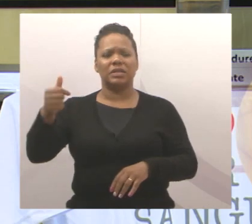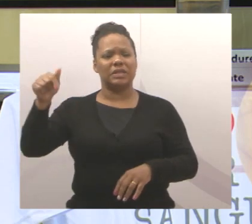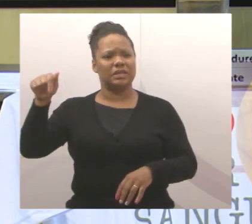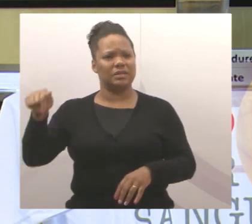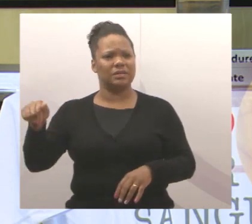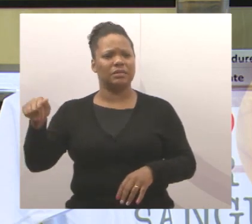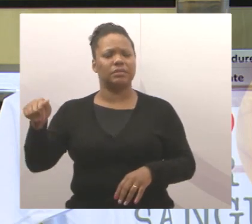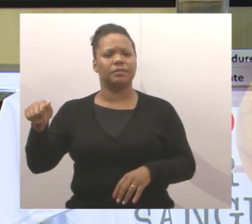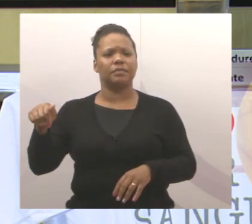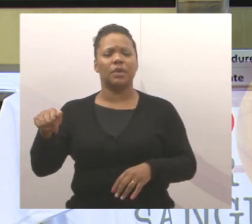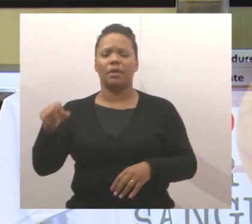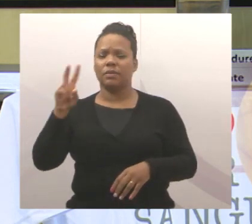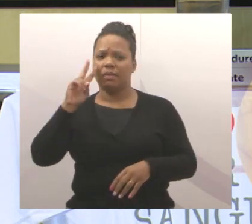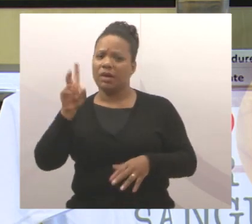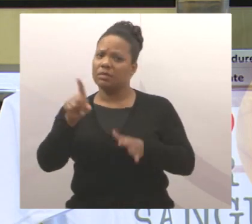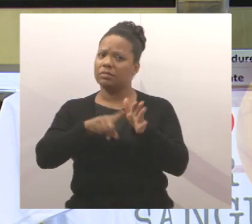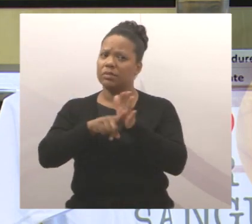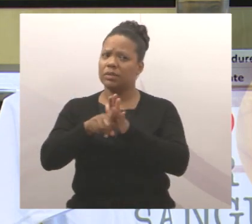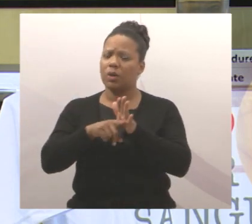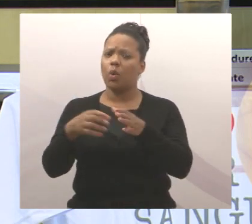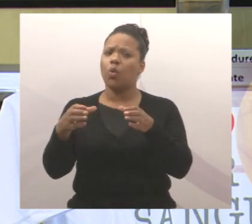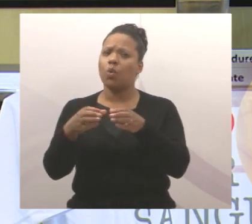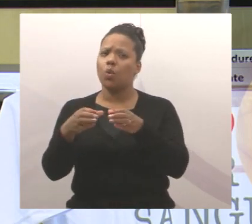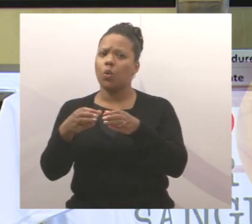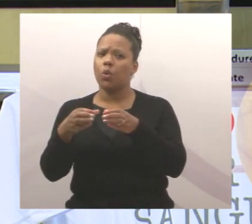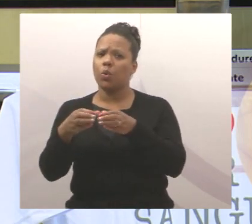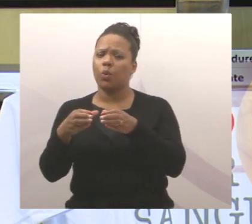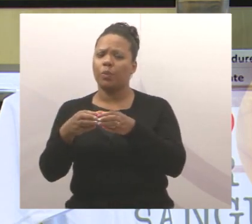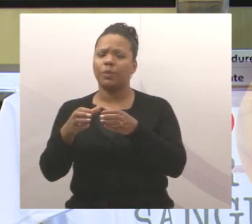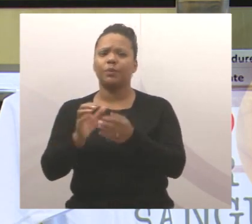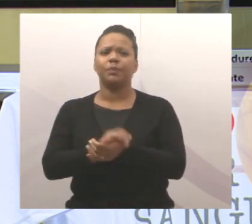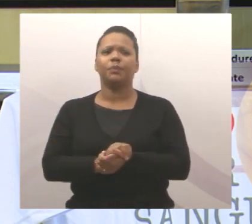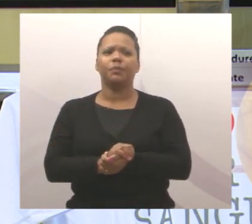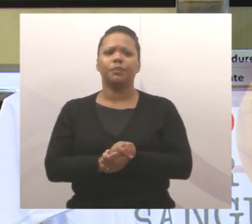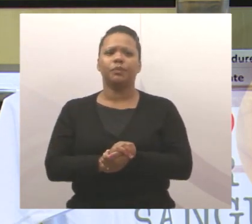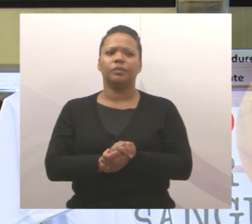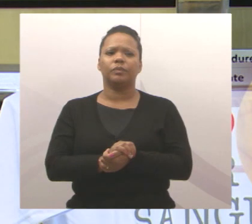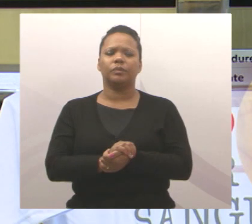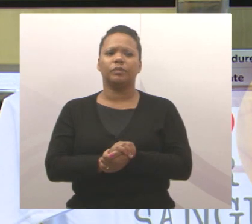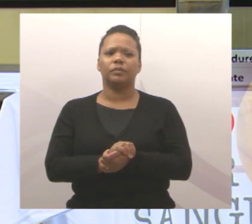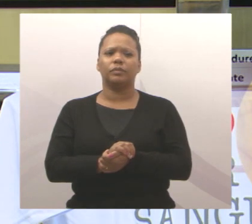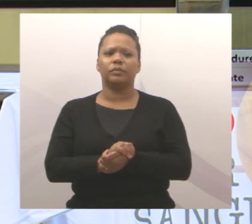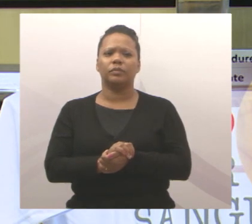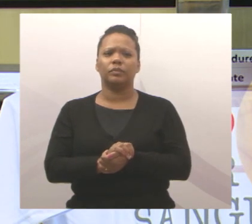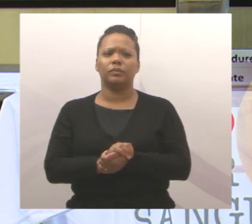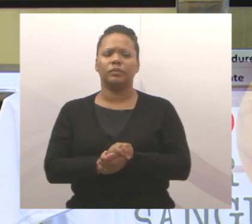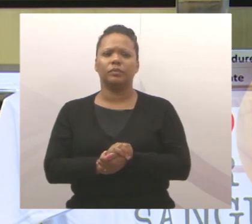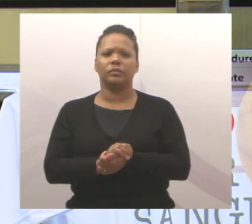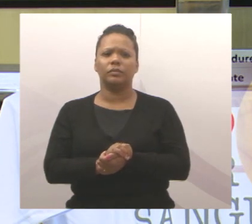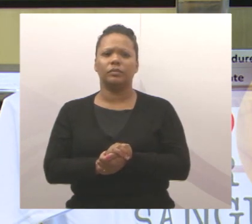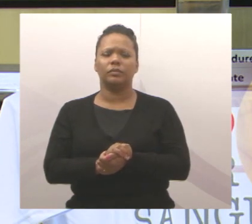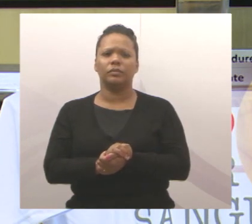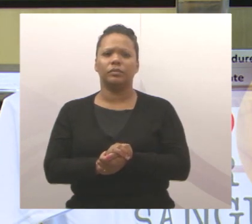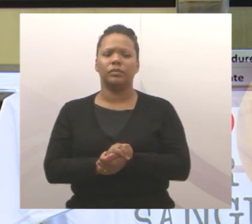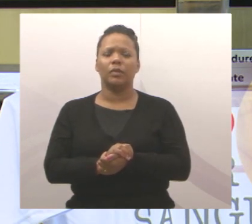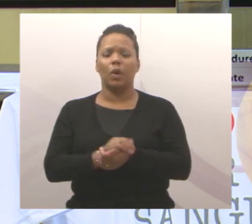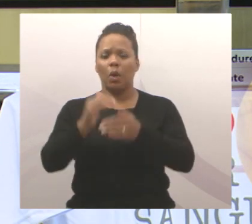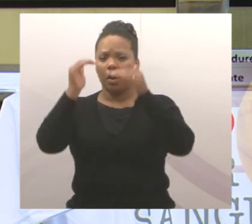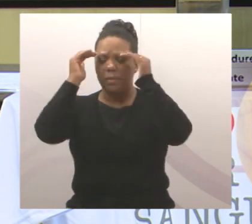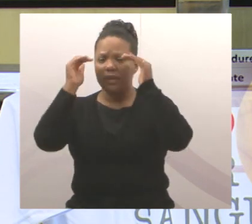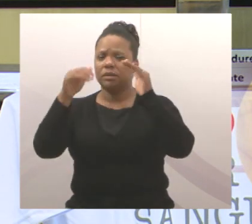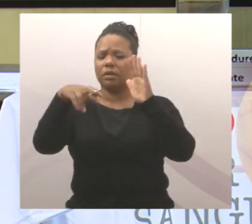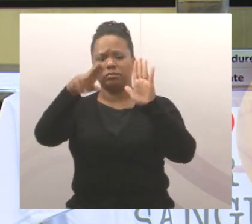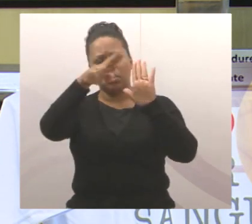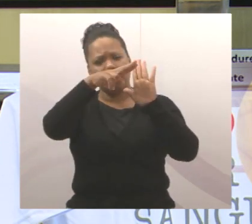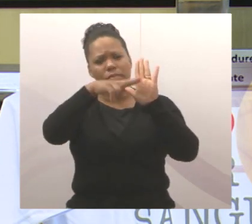201/1967, devem ser apuradas pelo órgão legislativo municipal e seguindo o rito ali previsto. Não